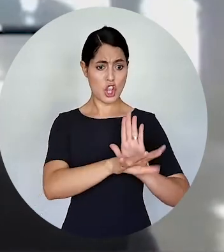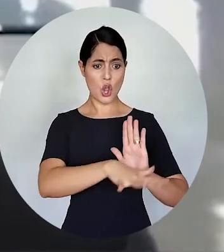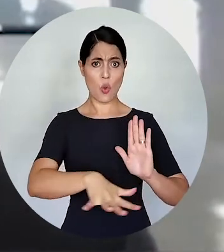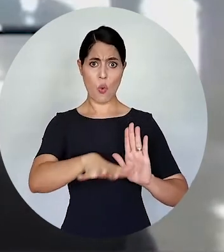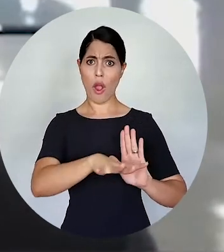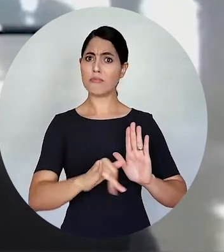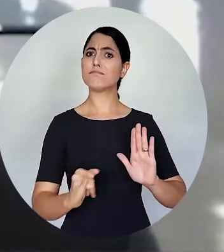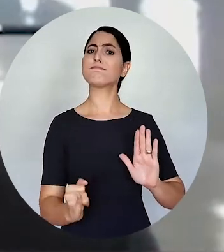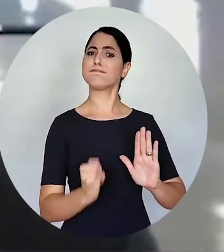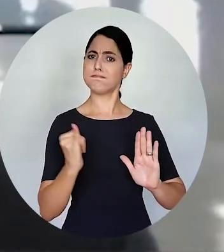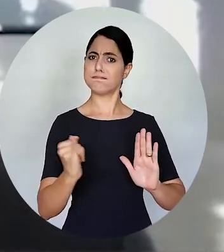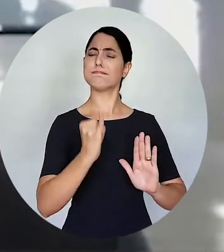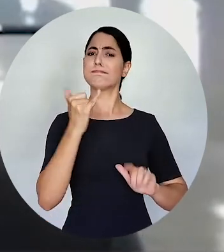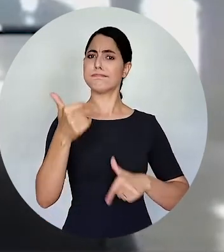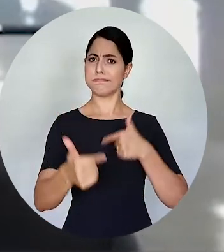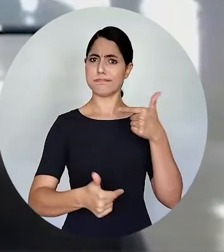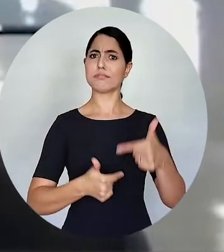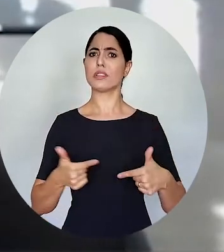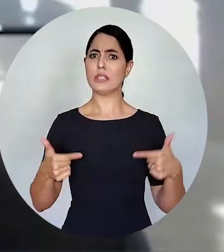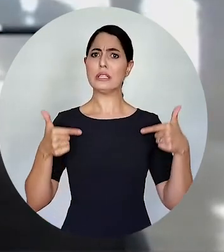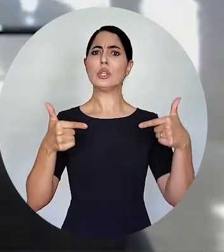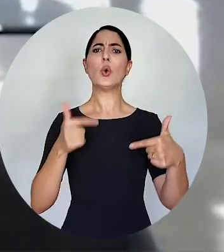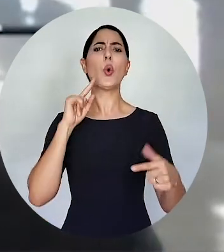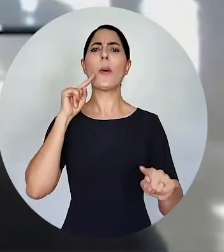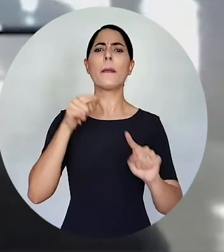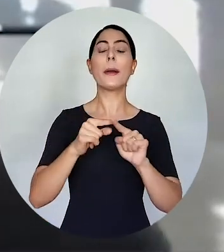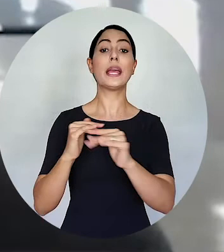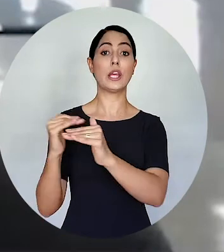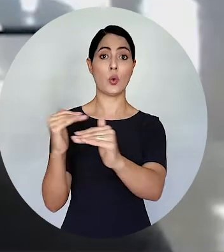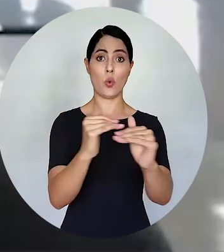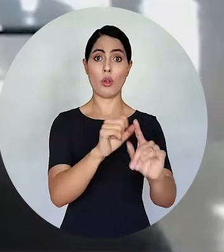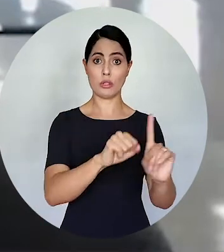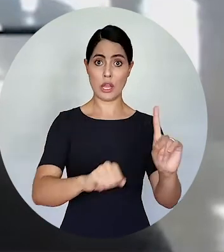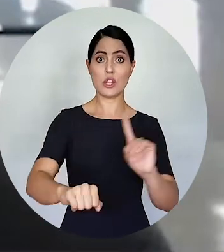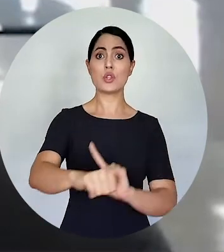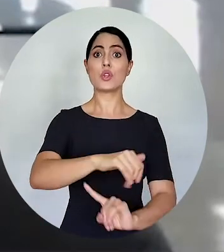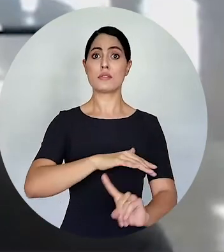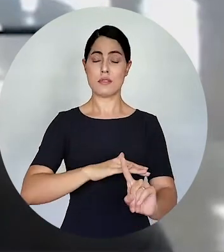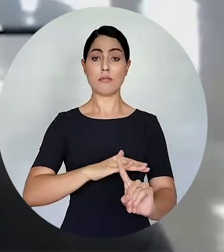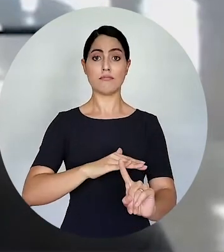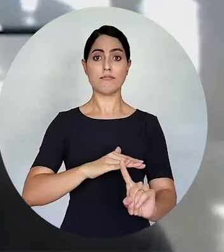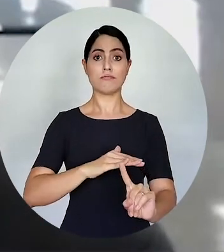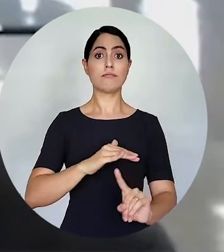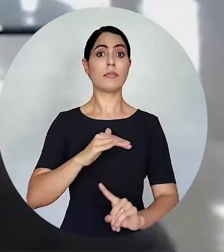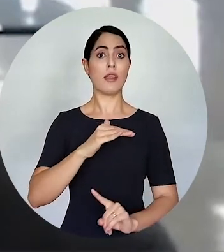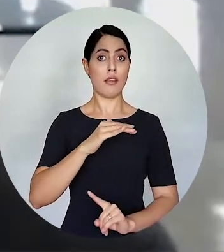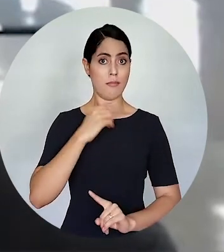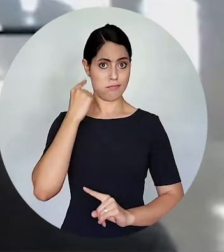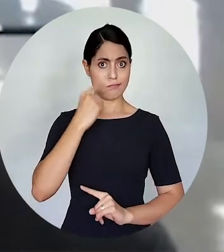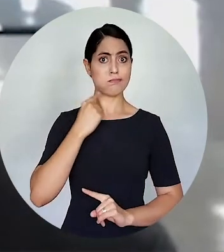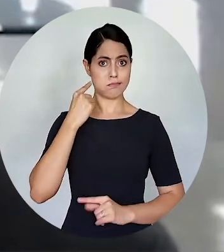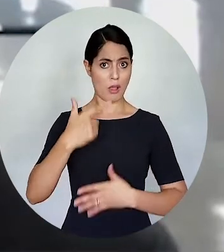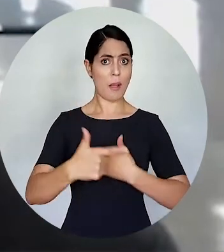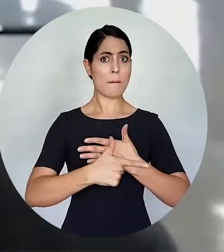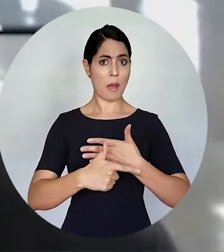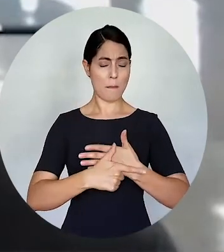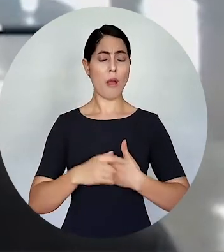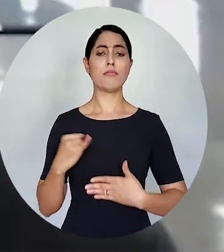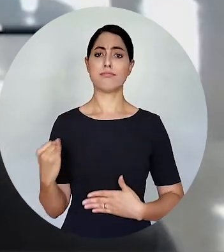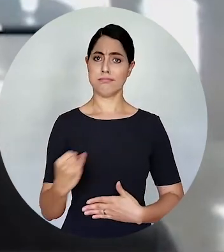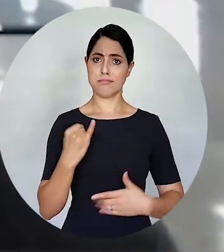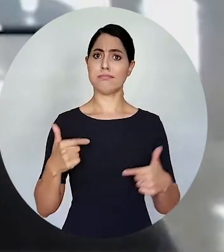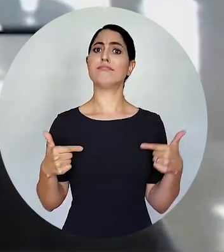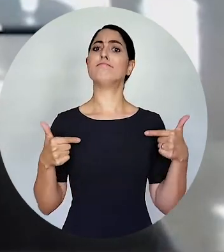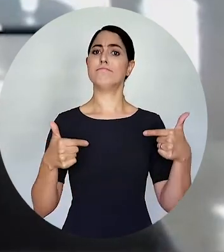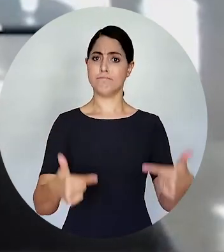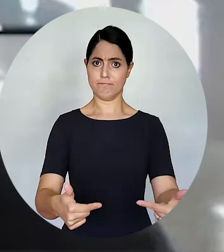o direito é uma das ferramentas fundamentais na luta incessante em busca de igualdade na sociedade, e a